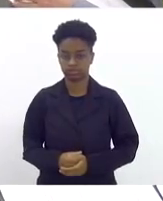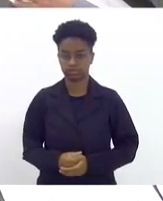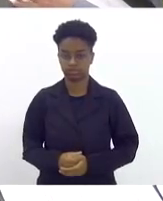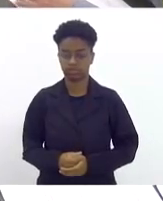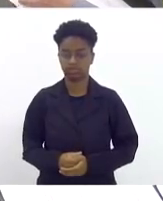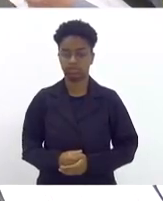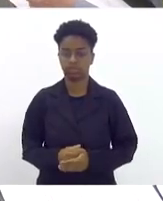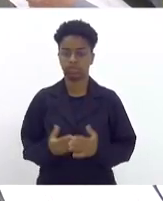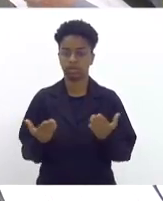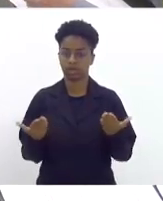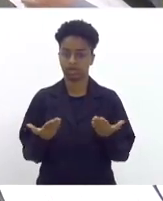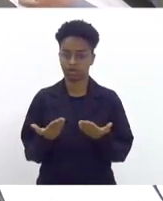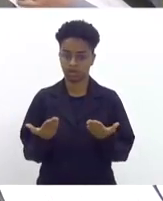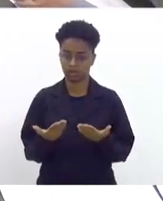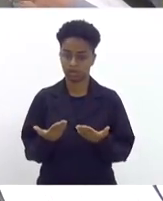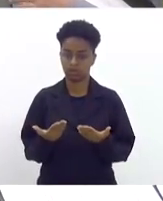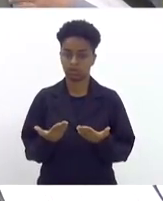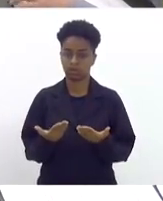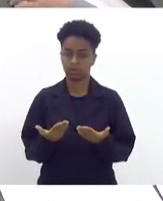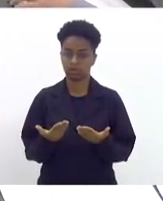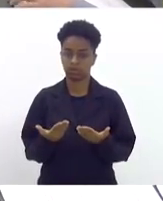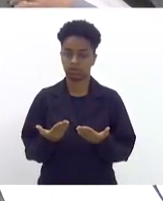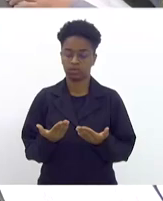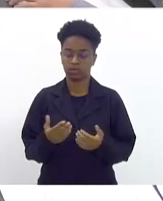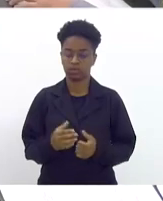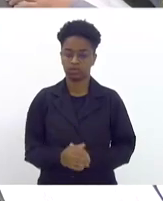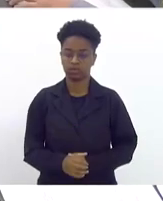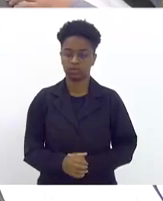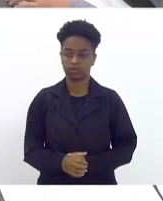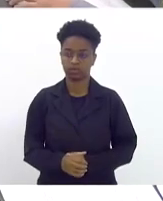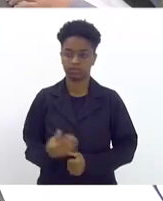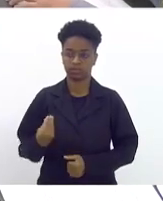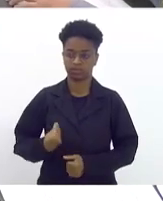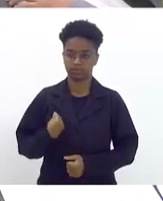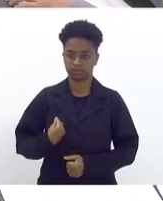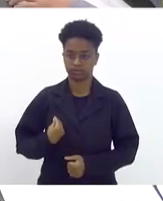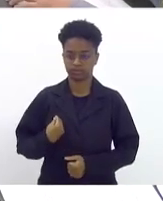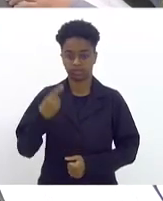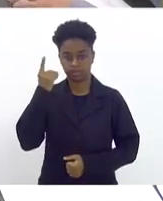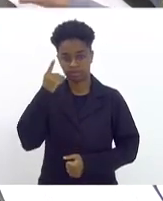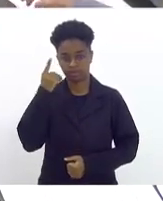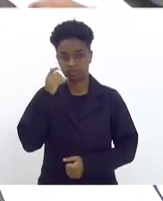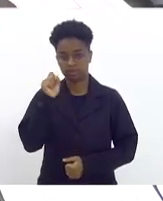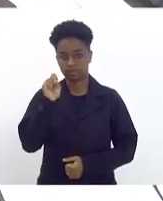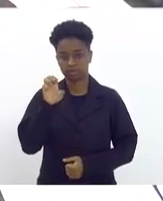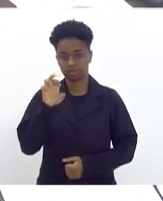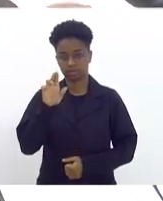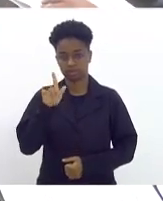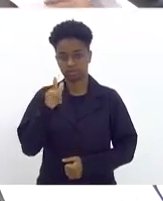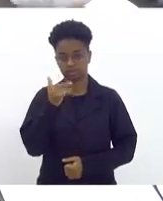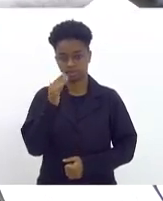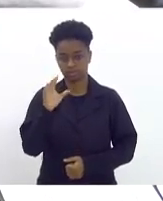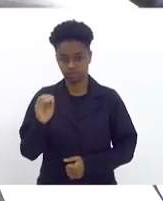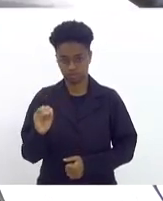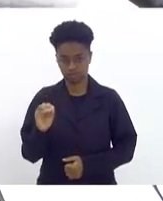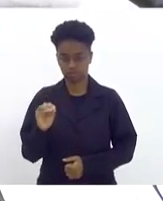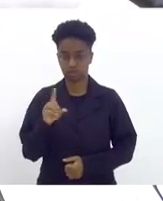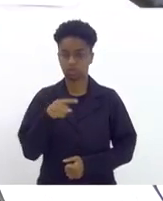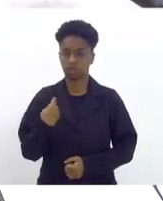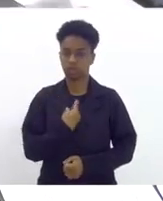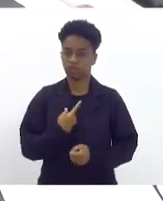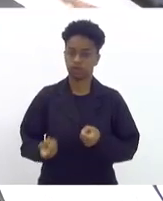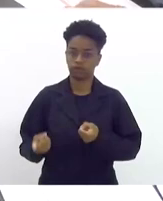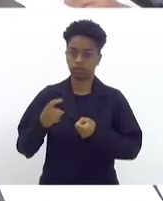passemos ao agora com a presença Deputado Dr Serginho voltemos